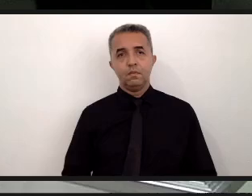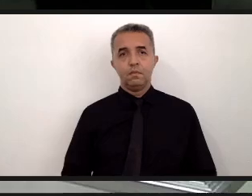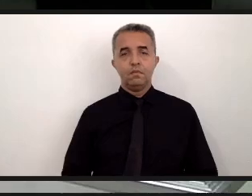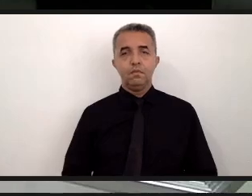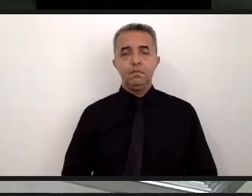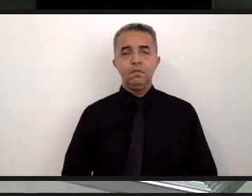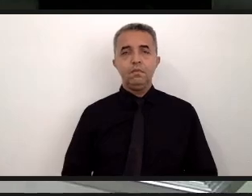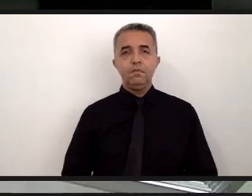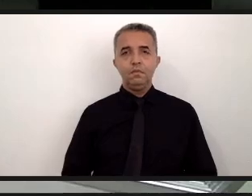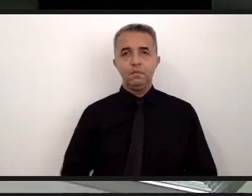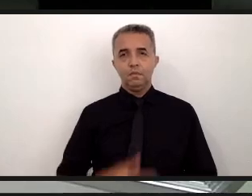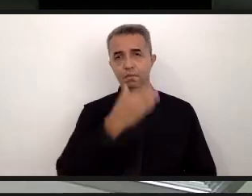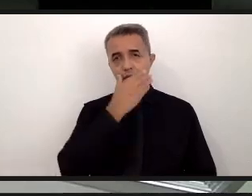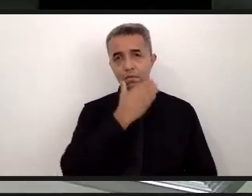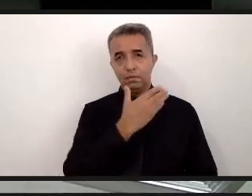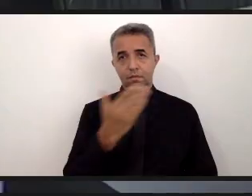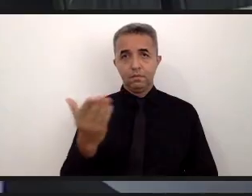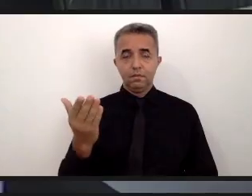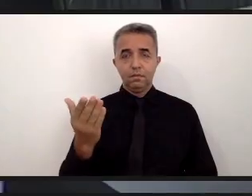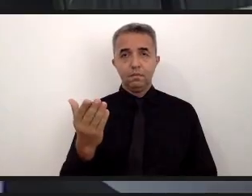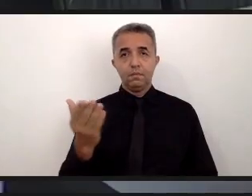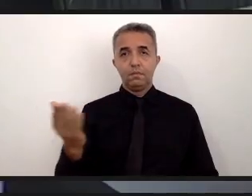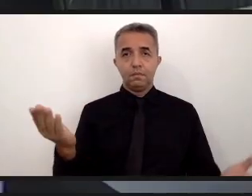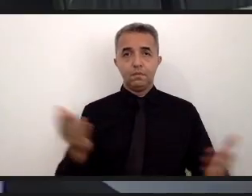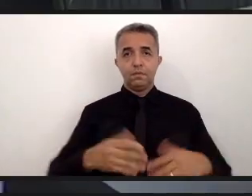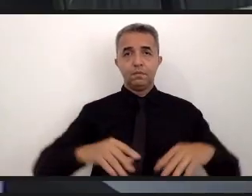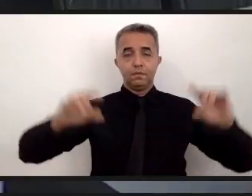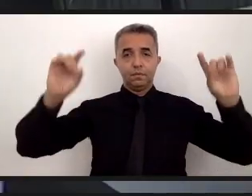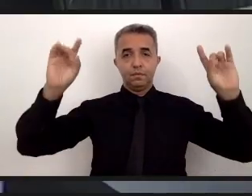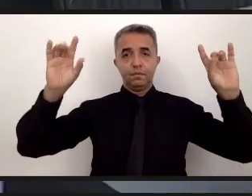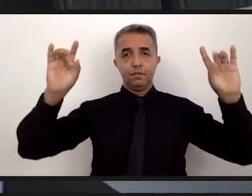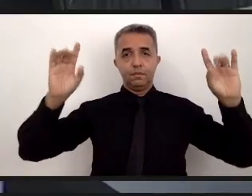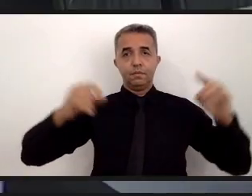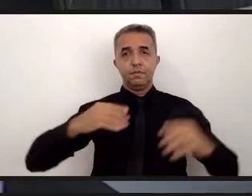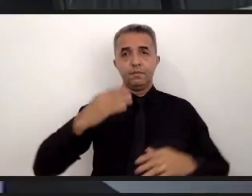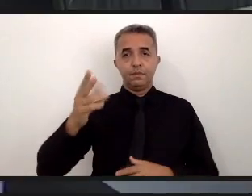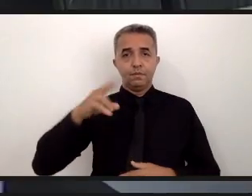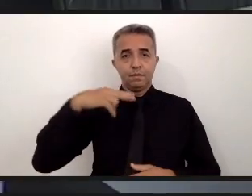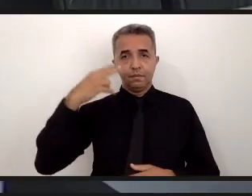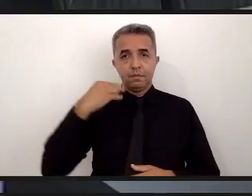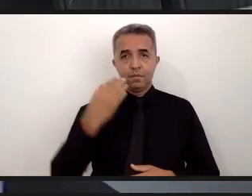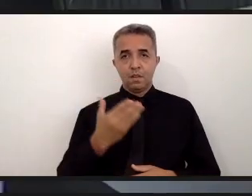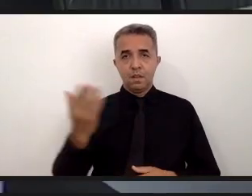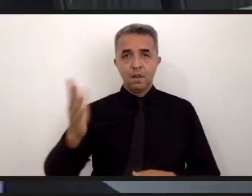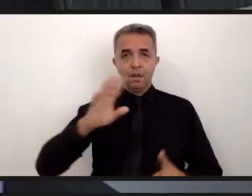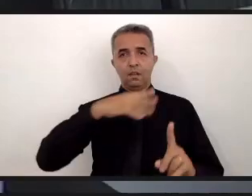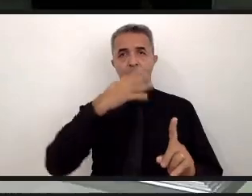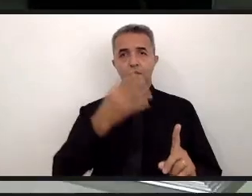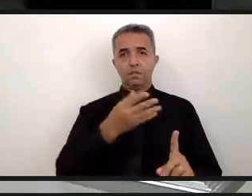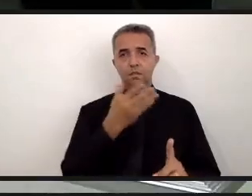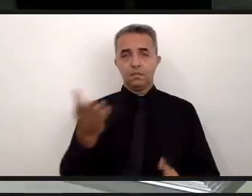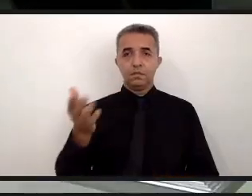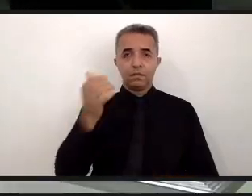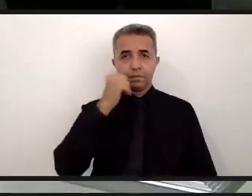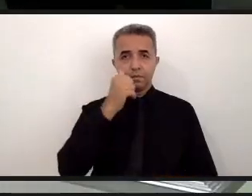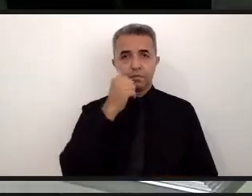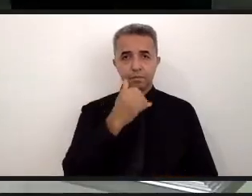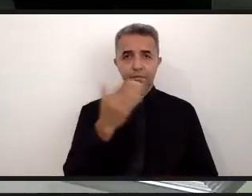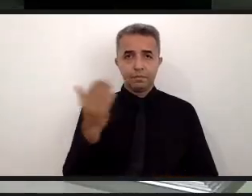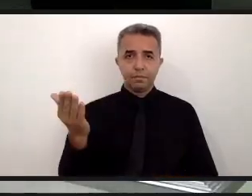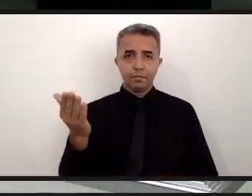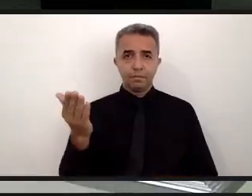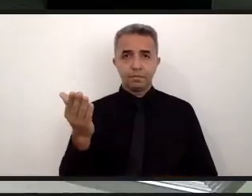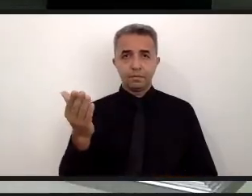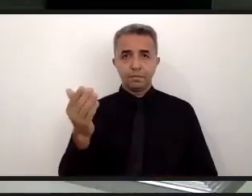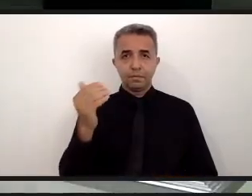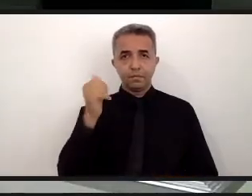lindo casal. E nesse momento, em especial, é o nosso vereador que faz toda a homenagem à sua digníssima